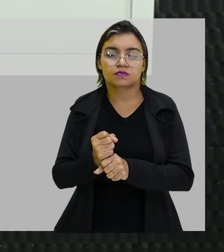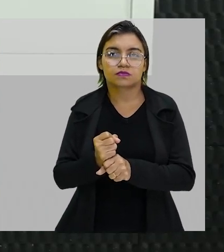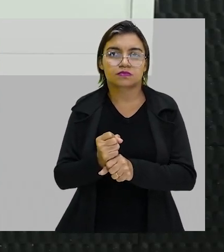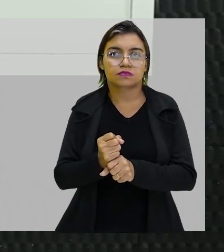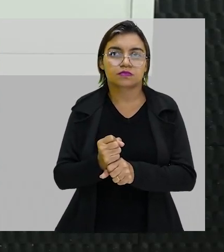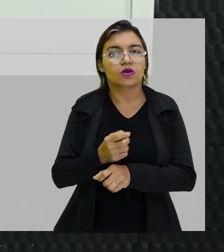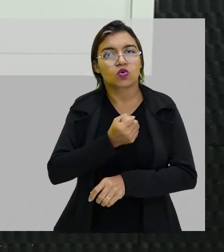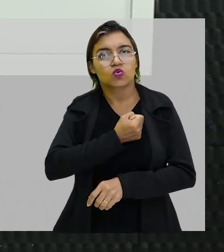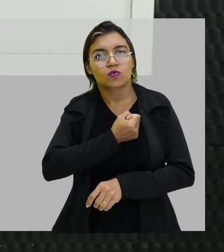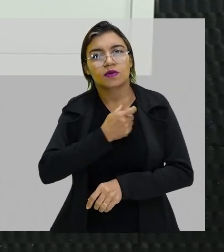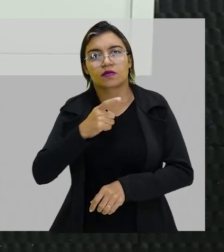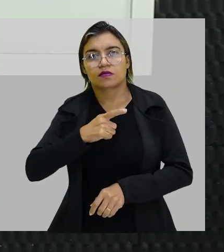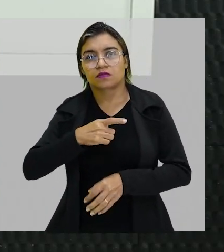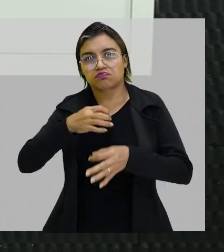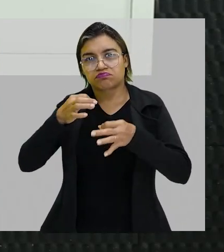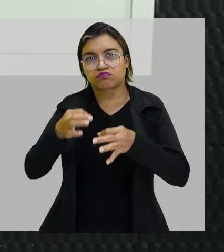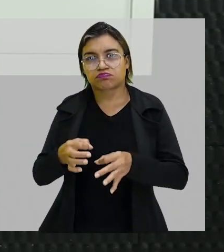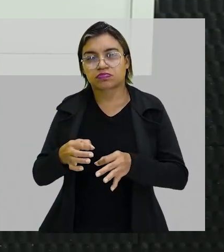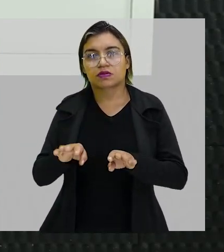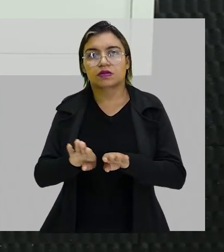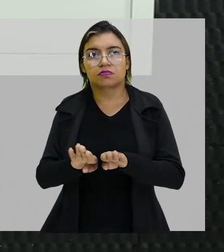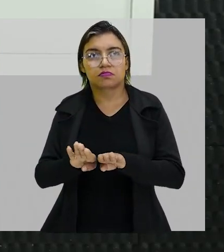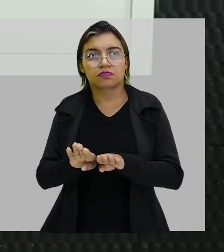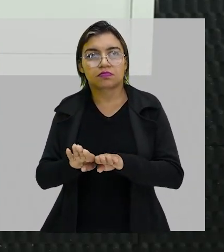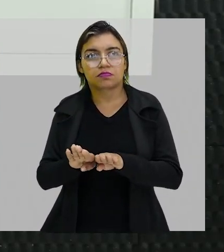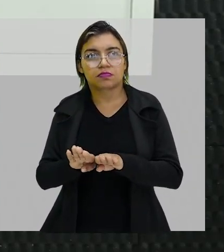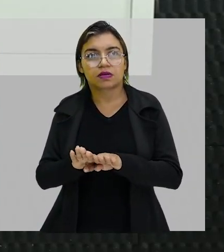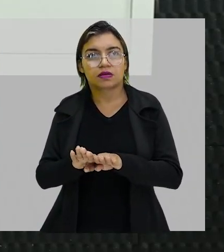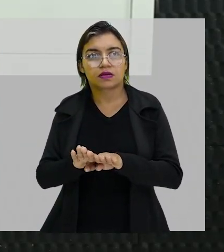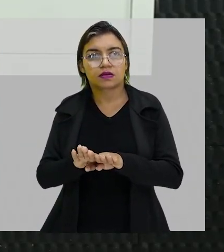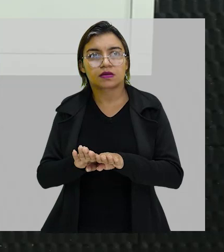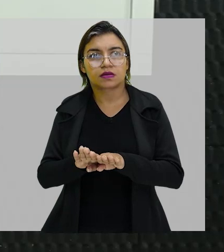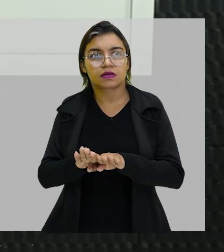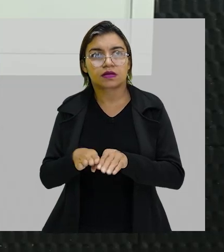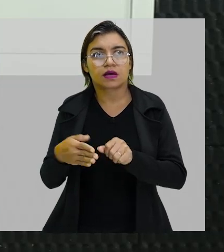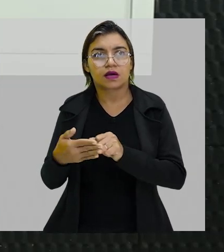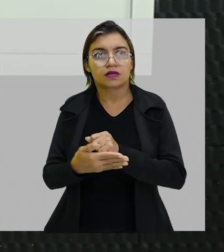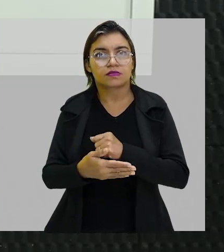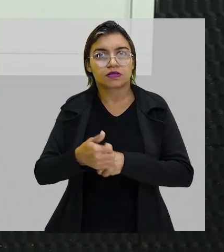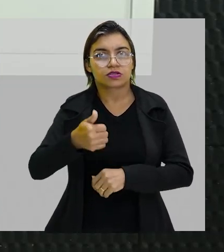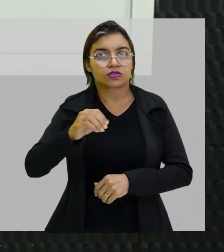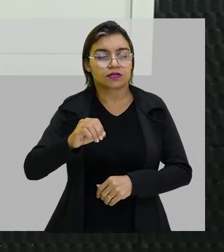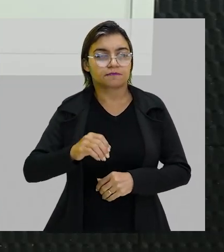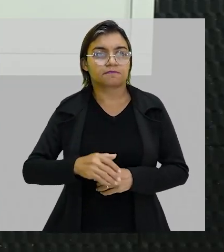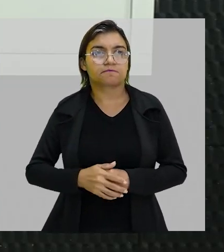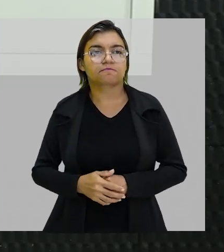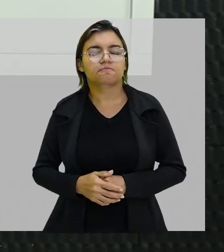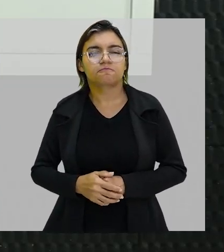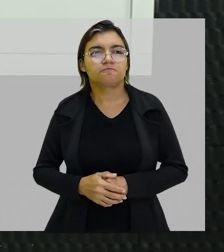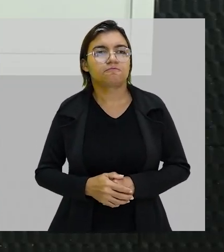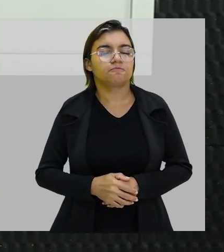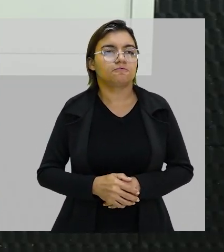com as bases de 10. Né? Então vai ficar o seguinte, ó.